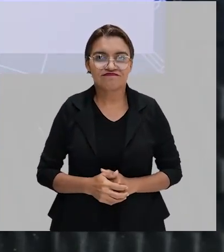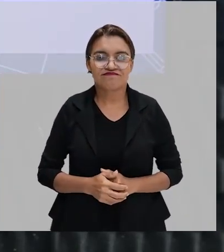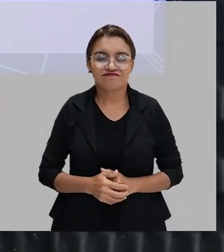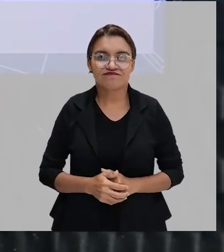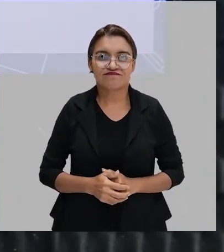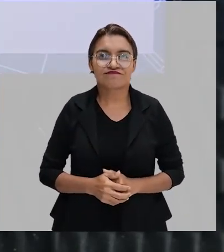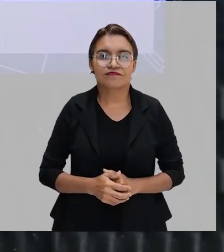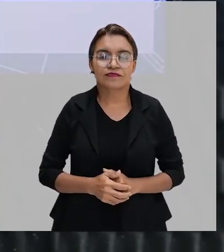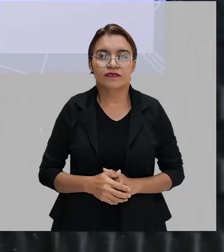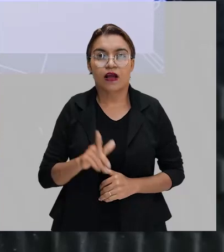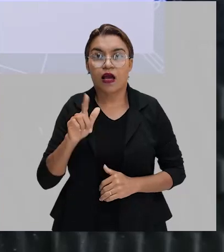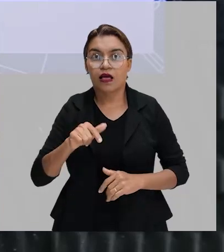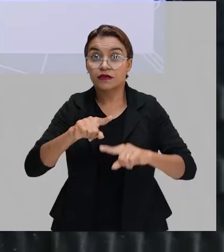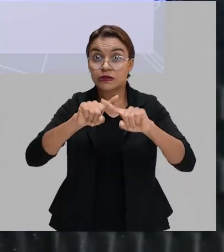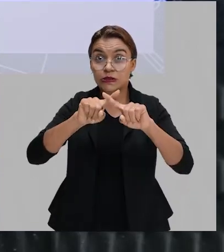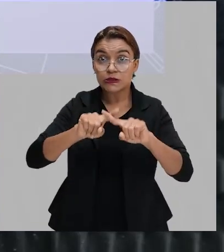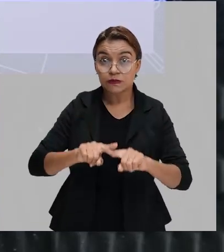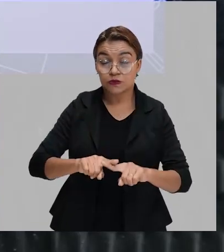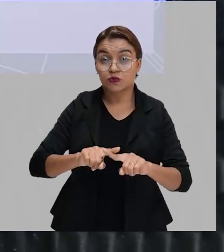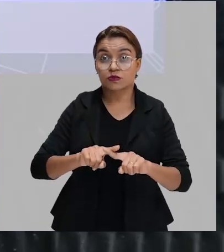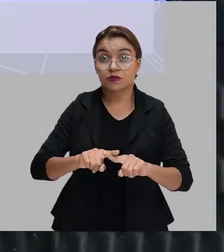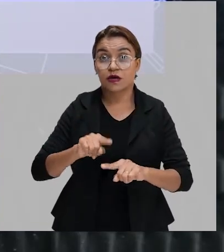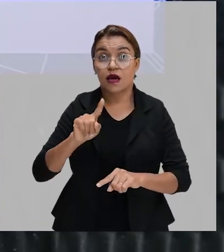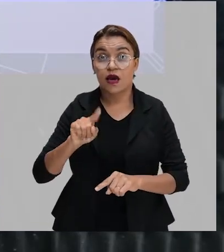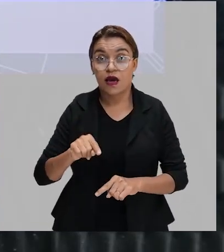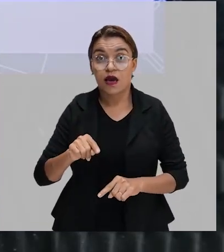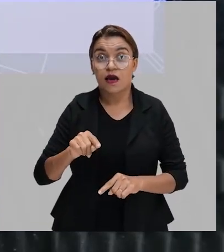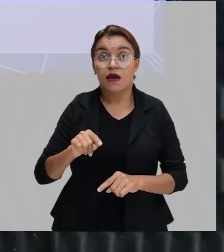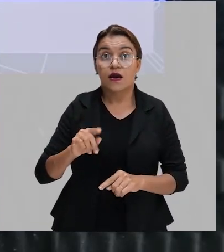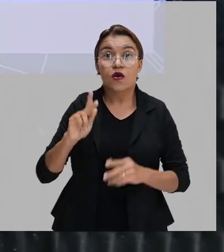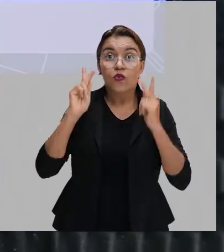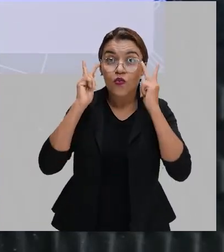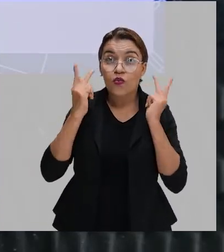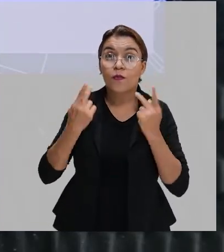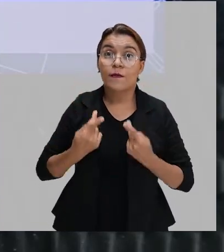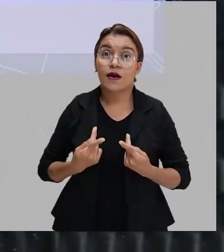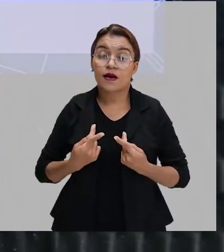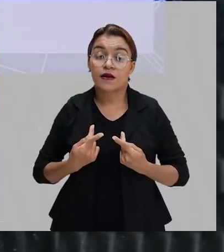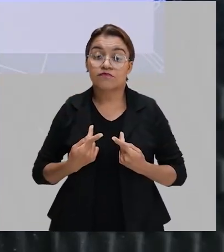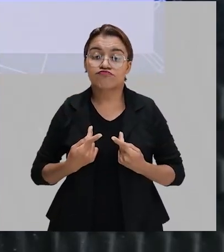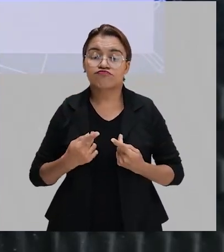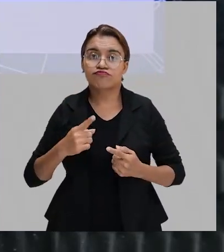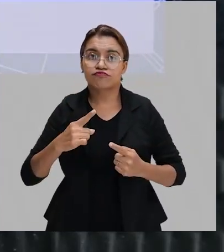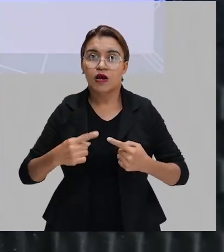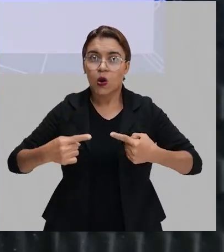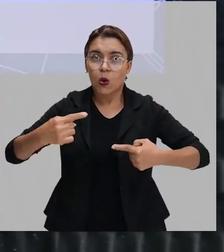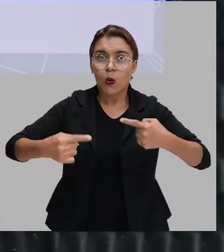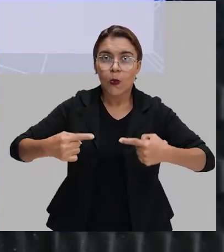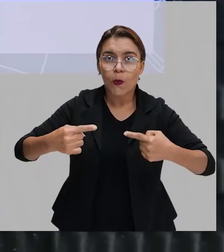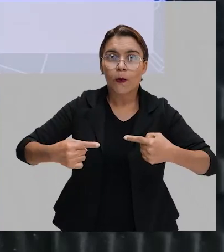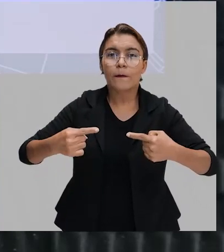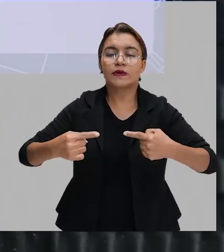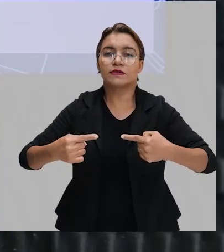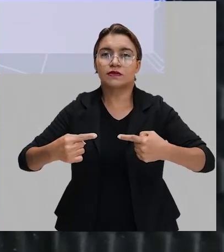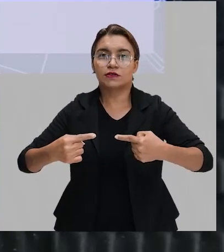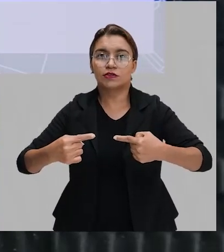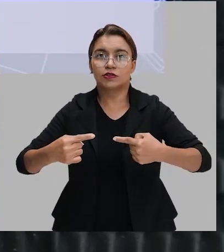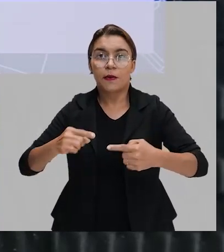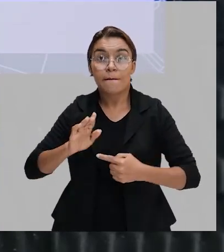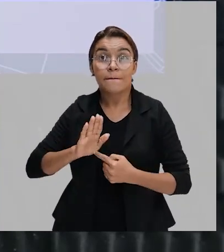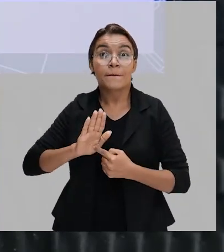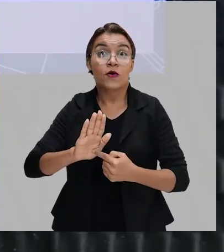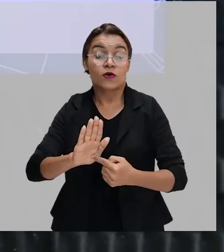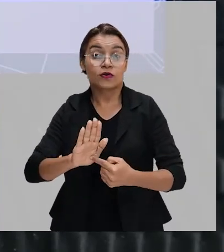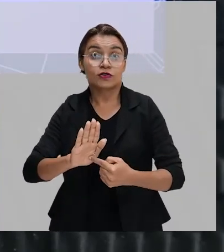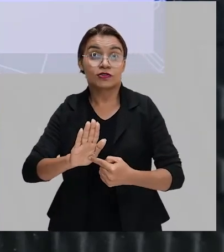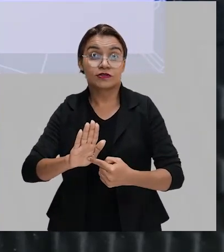Passou-se a disputar. É a essência do ser humano competir, disputar, mostrar quem